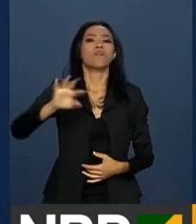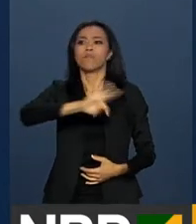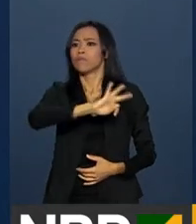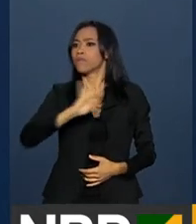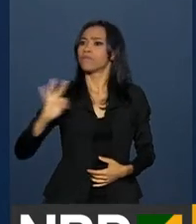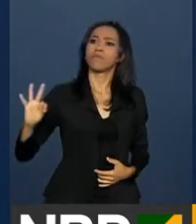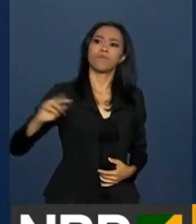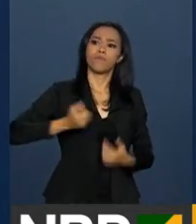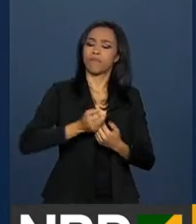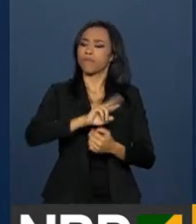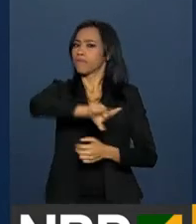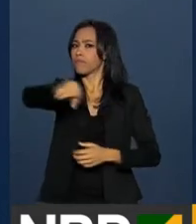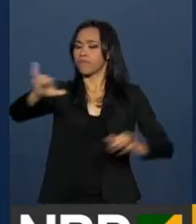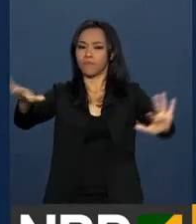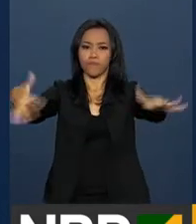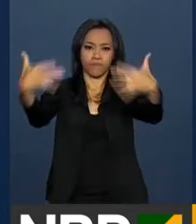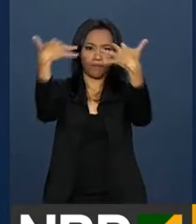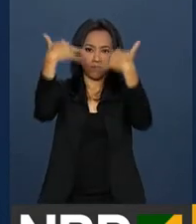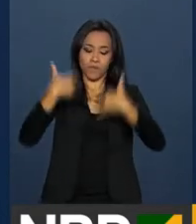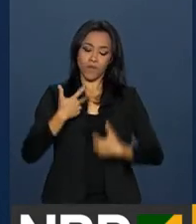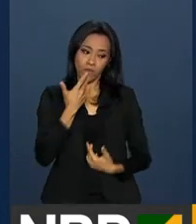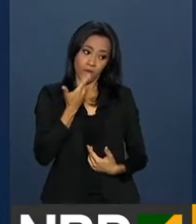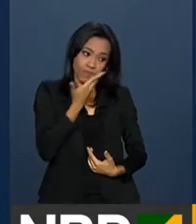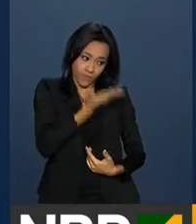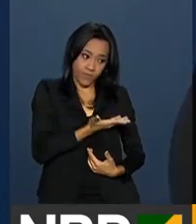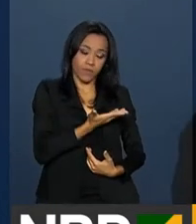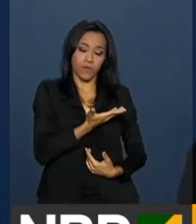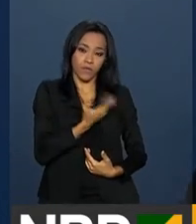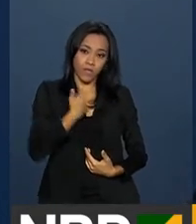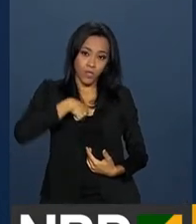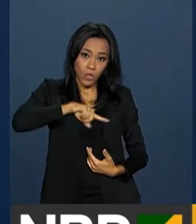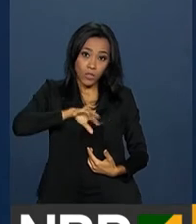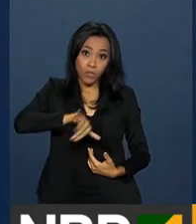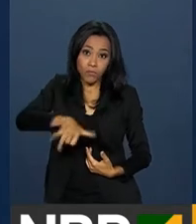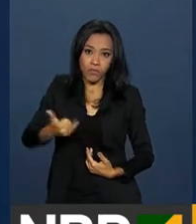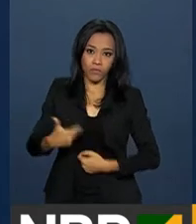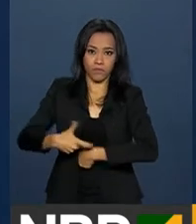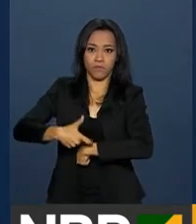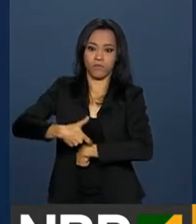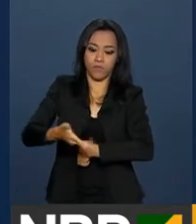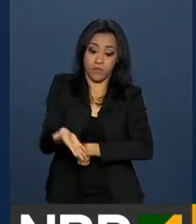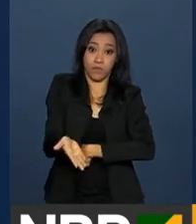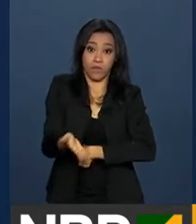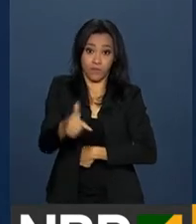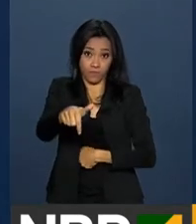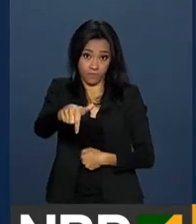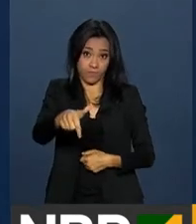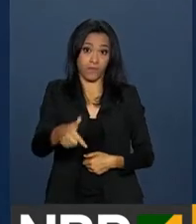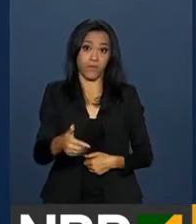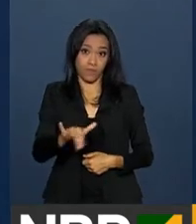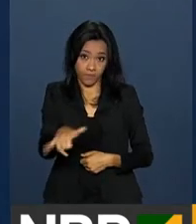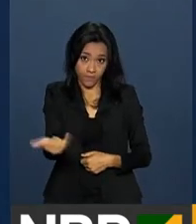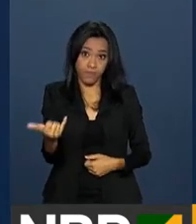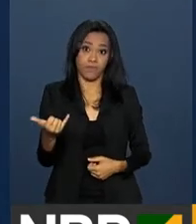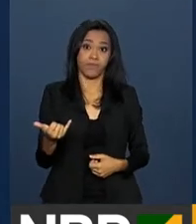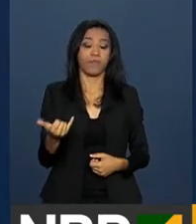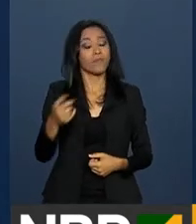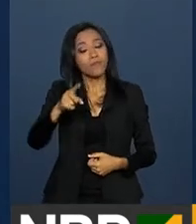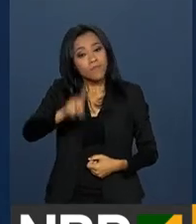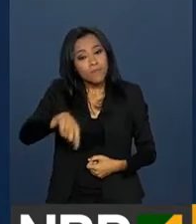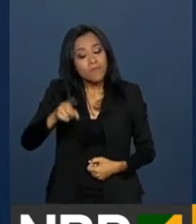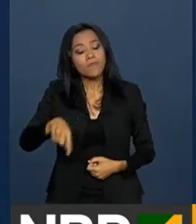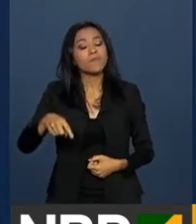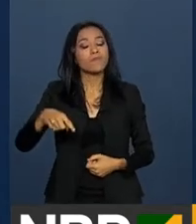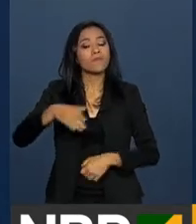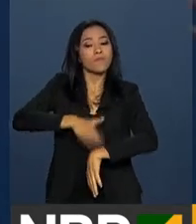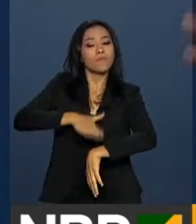líderes, que nós temos que aproveitar este momento, que é o momento, convenhamos,